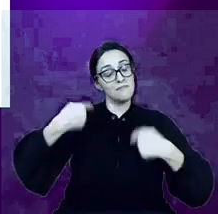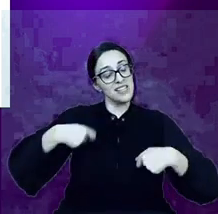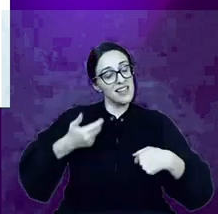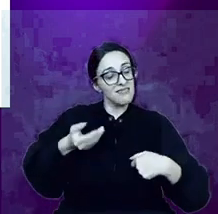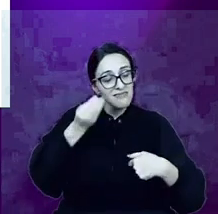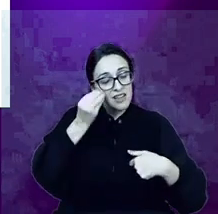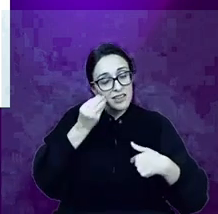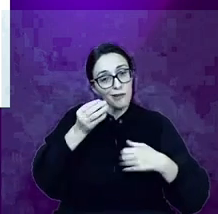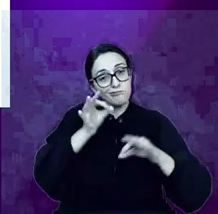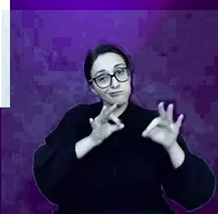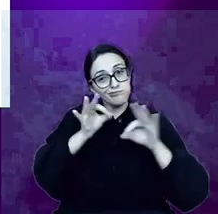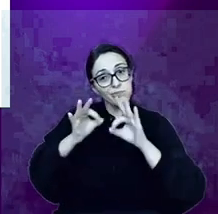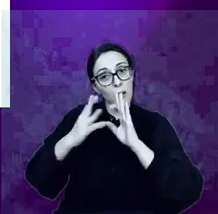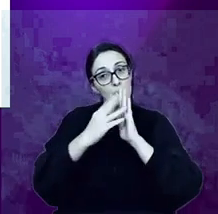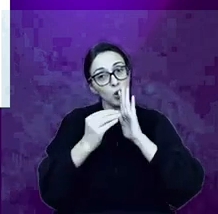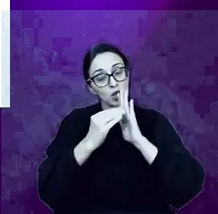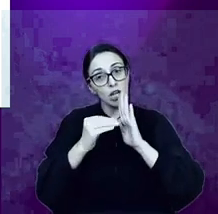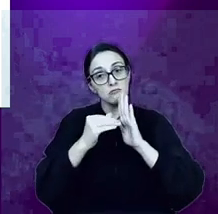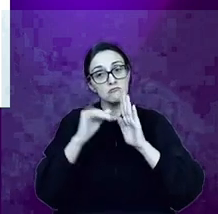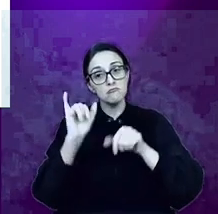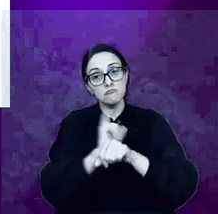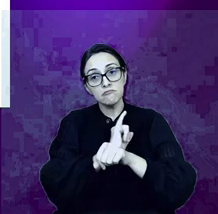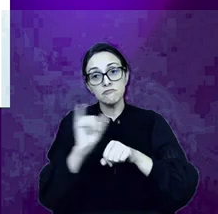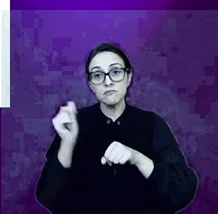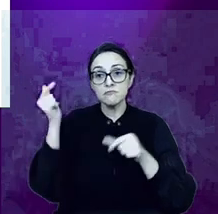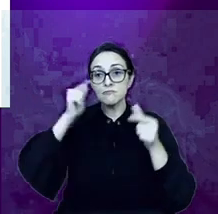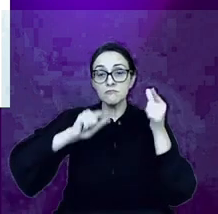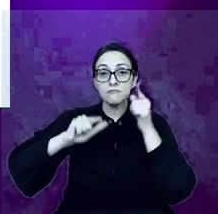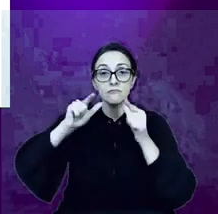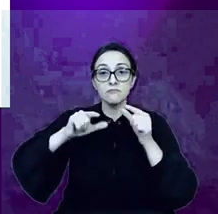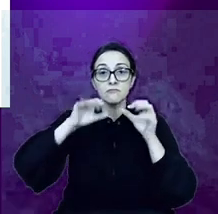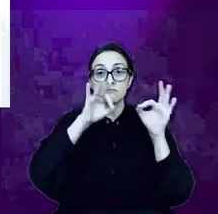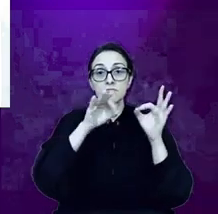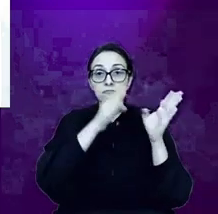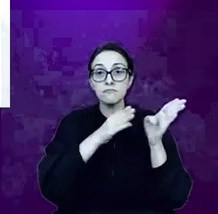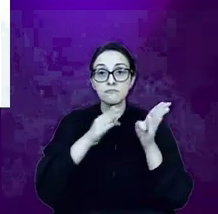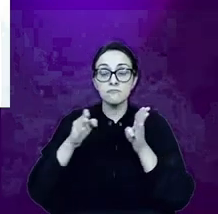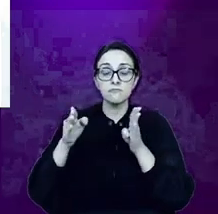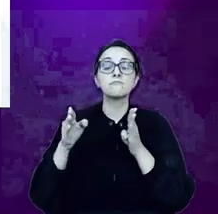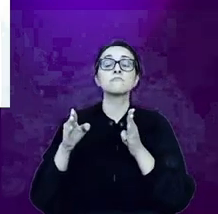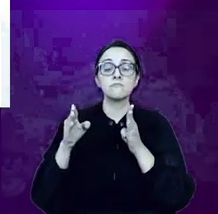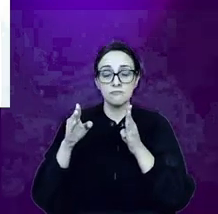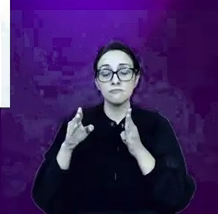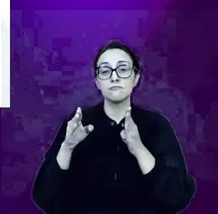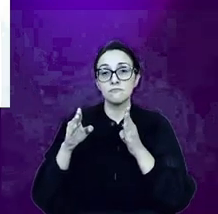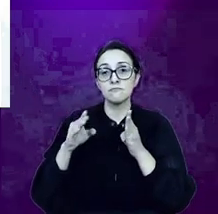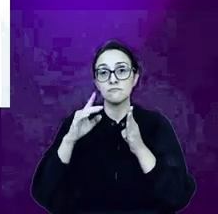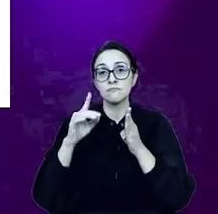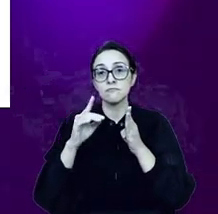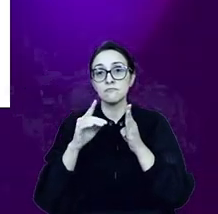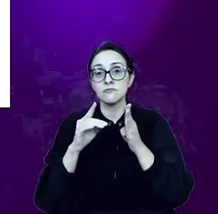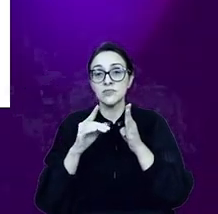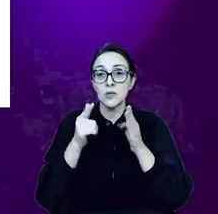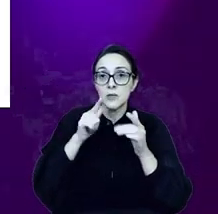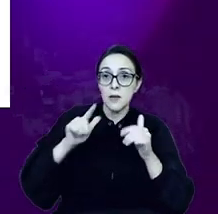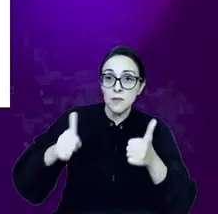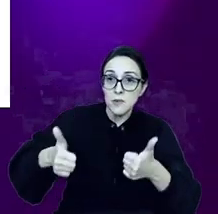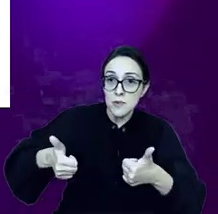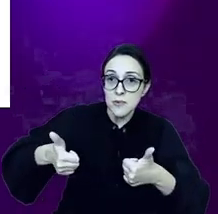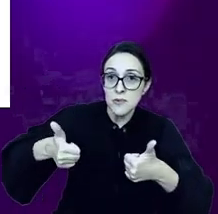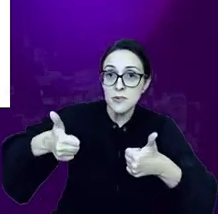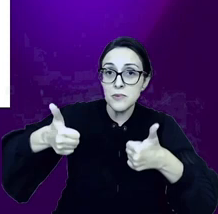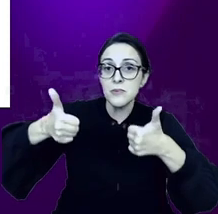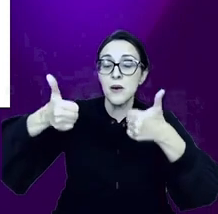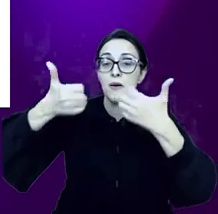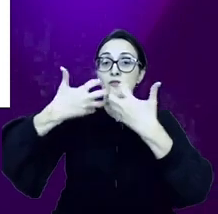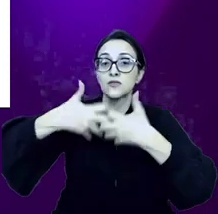tentar construir modelos próprios que possam estabelecer graus de recuperação funcional e como